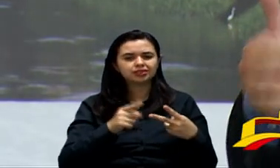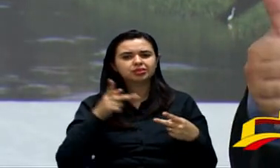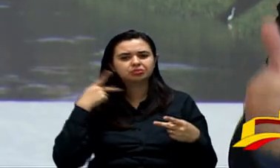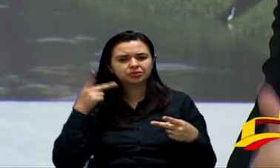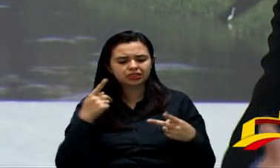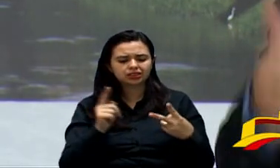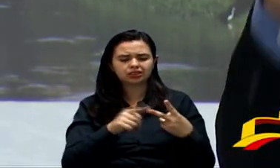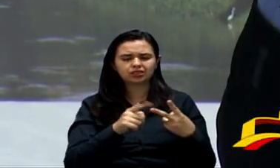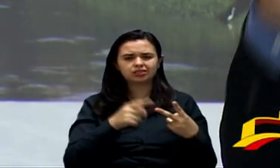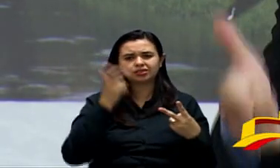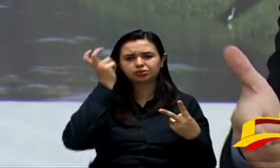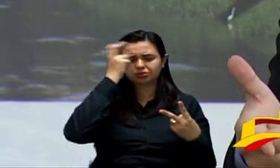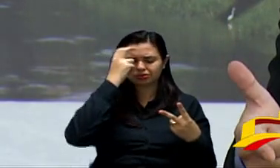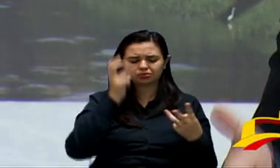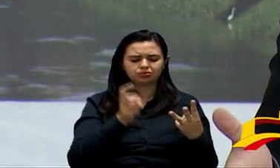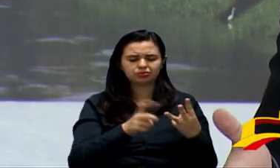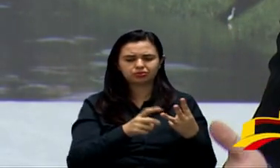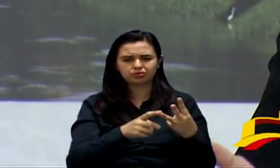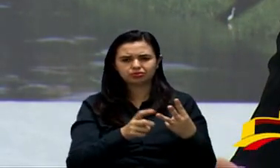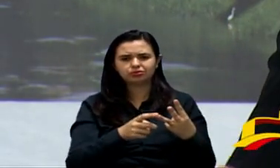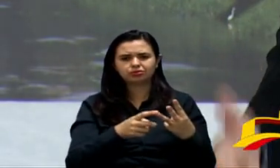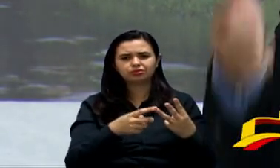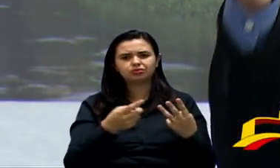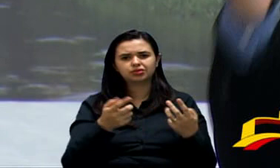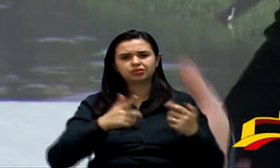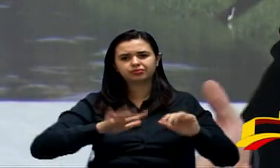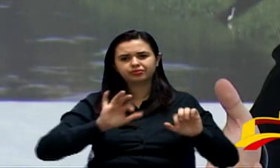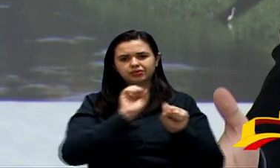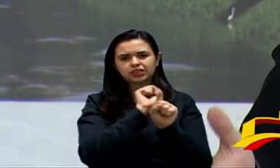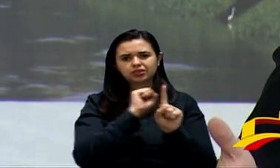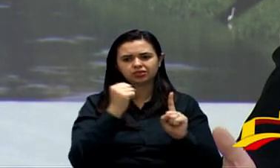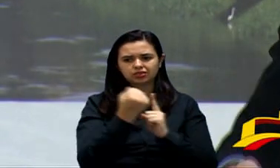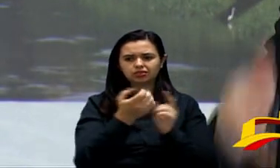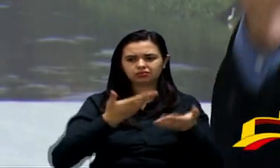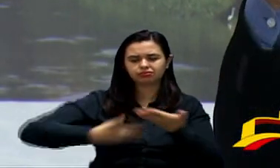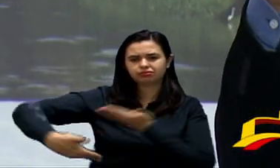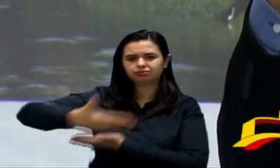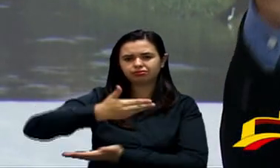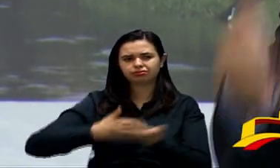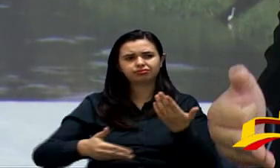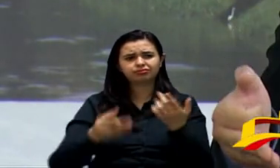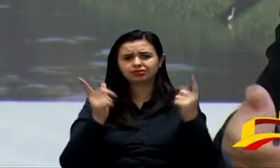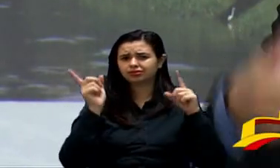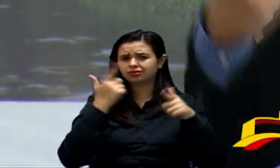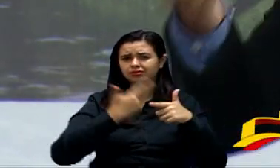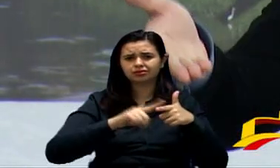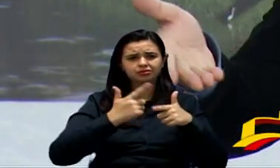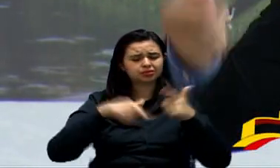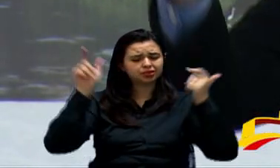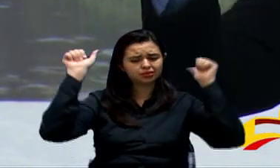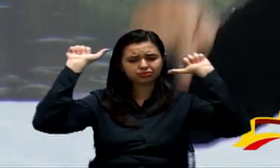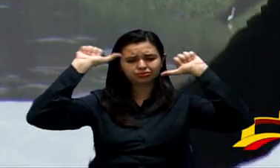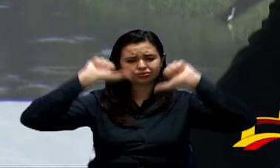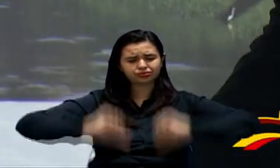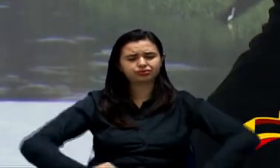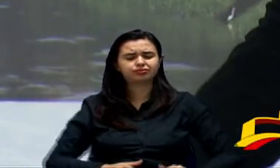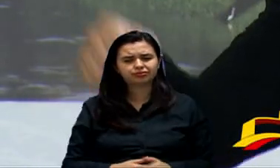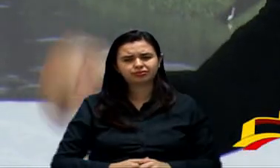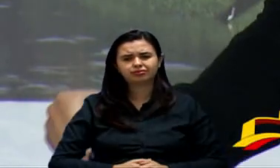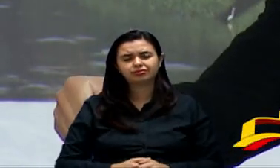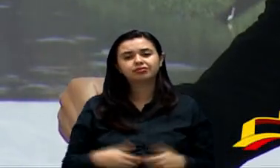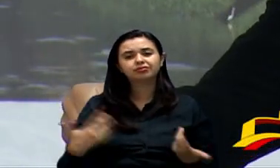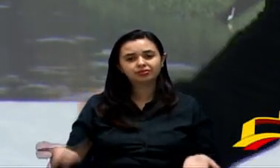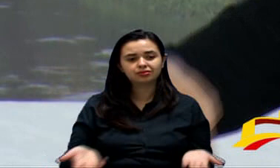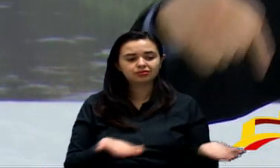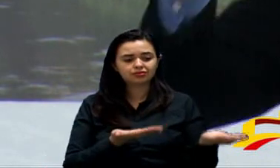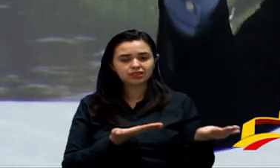pessoas perdem respeito, as pessoas perdem posição na sociedade, as pessoas perdem família, as pessoas perdem tudo. Inclusive, quando vem para os jovens, para